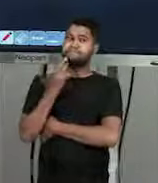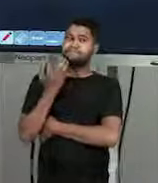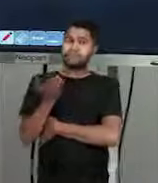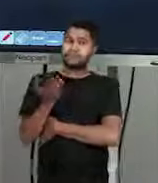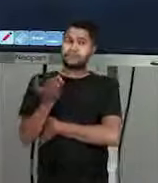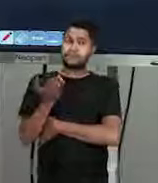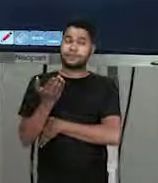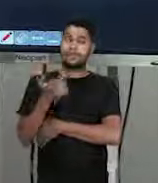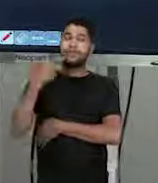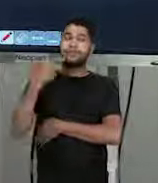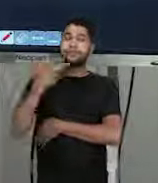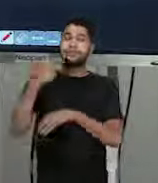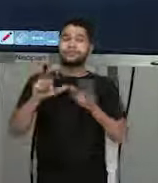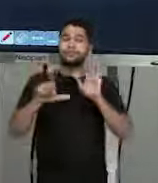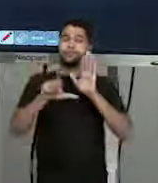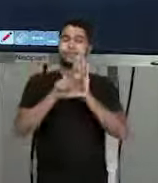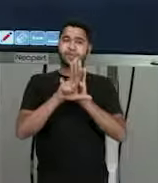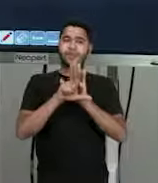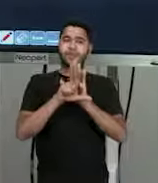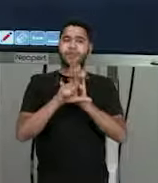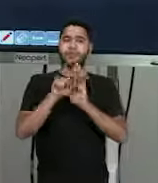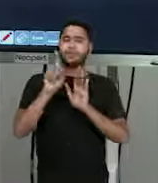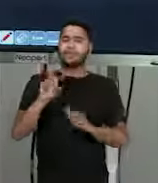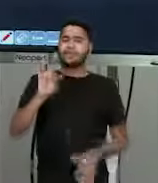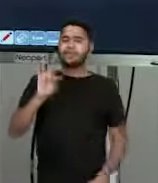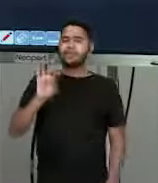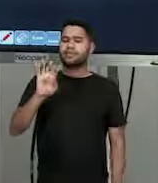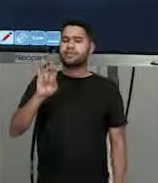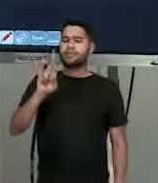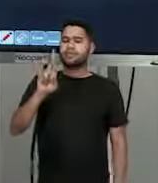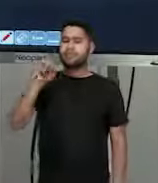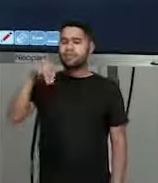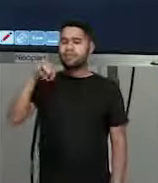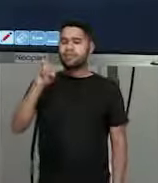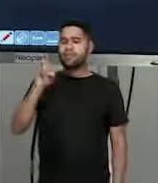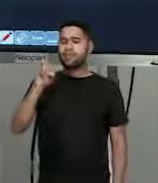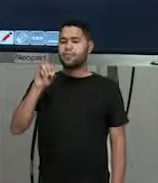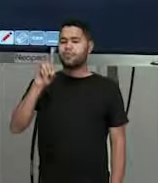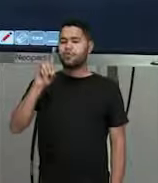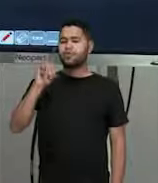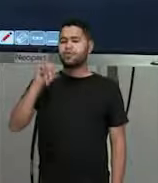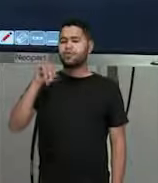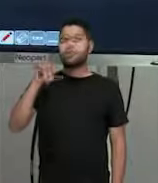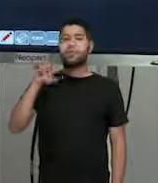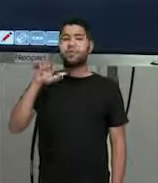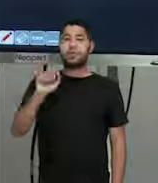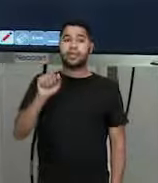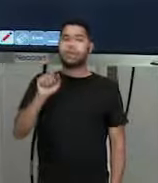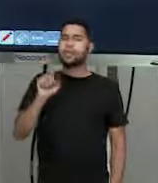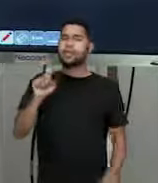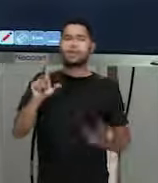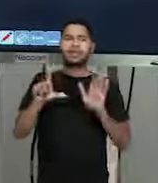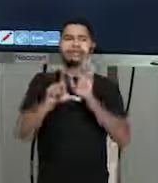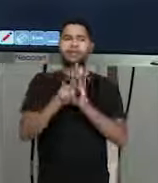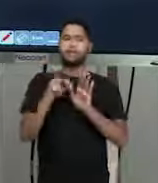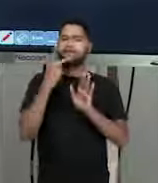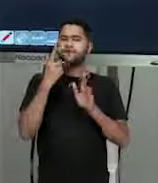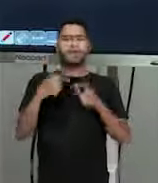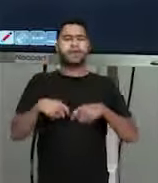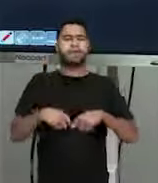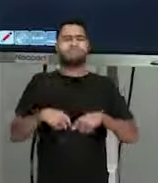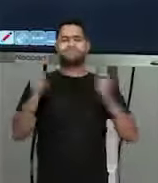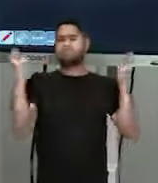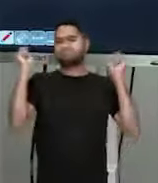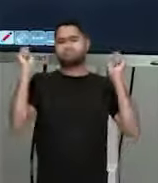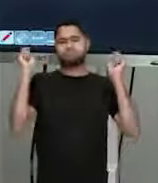entra aí a segunda lei da termodinâmica. Essa lei me diz que é impossível